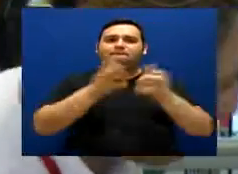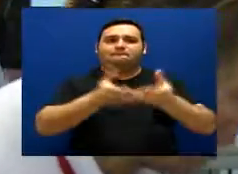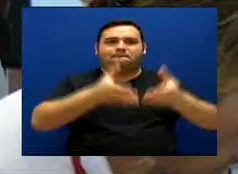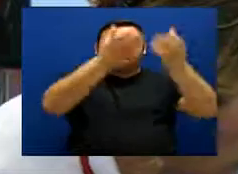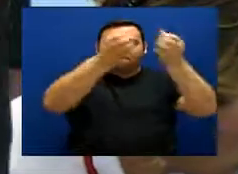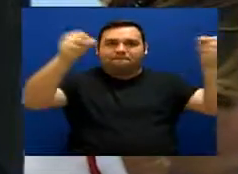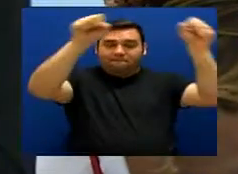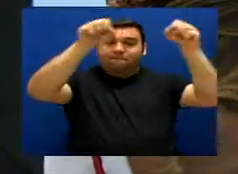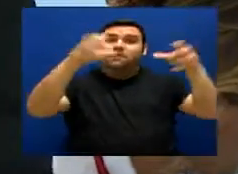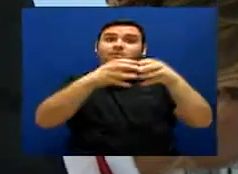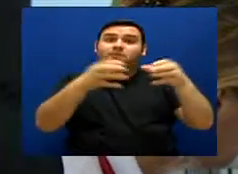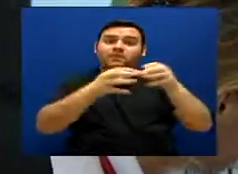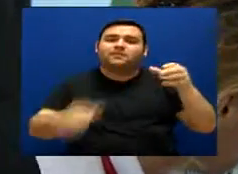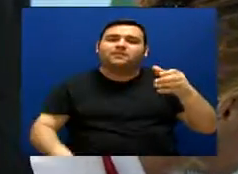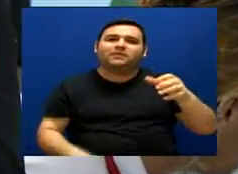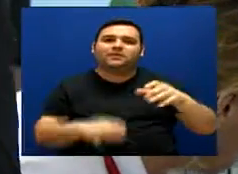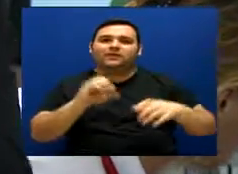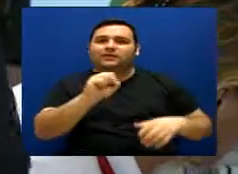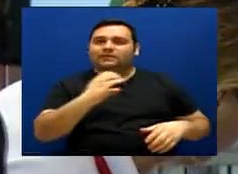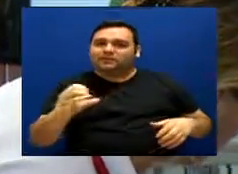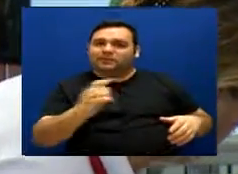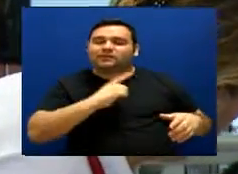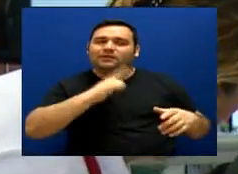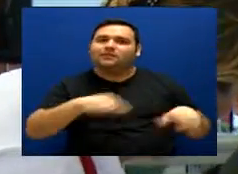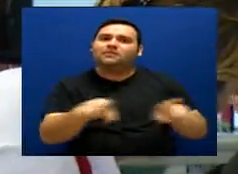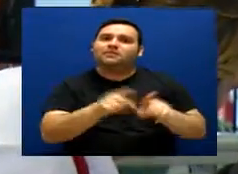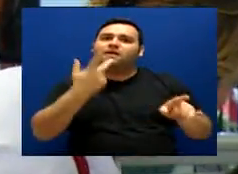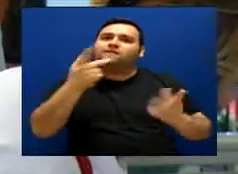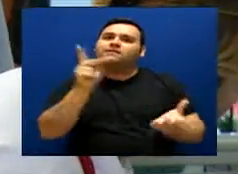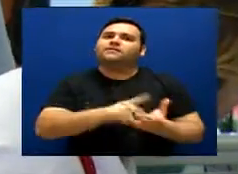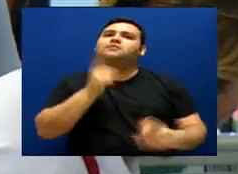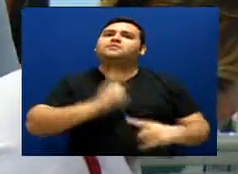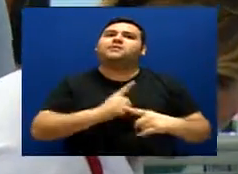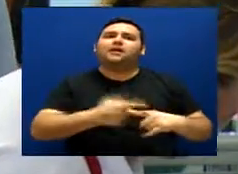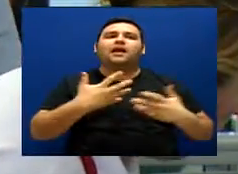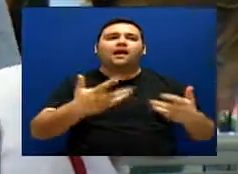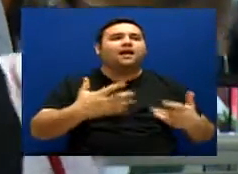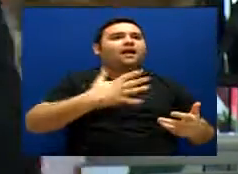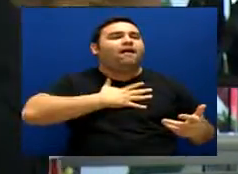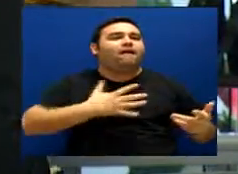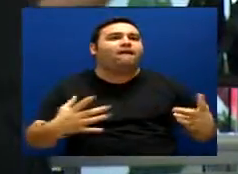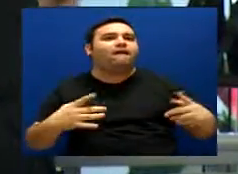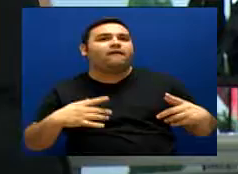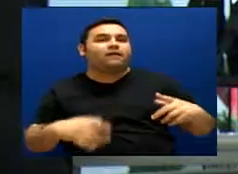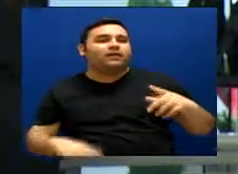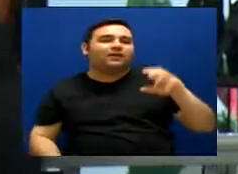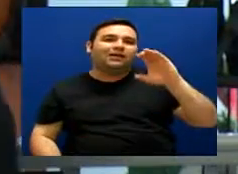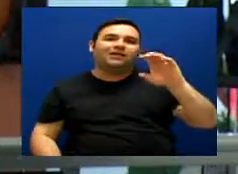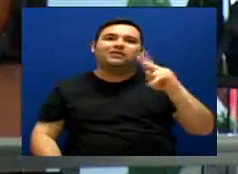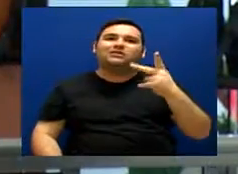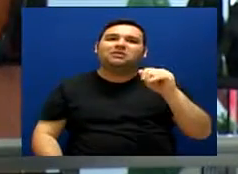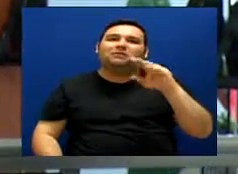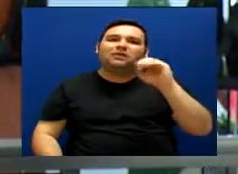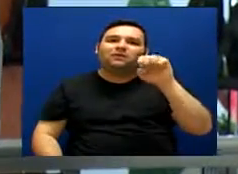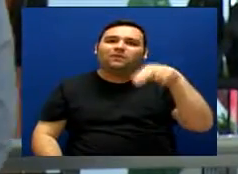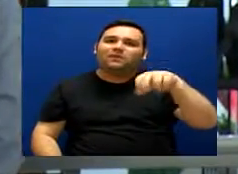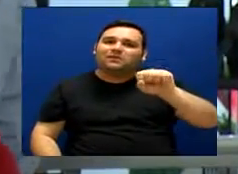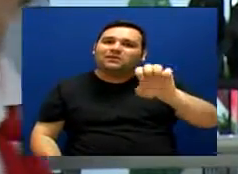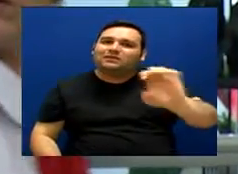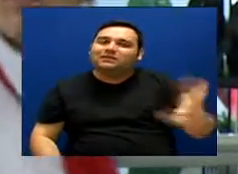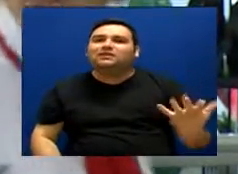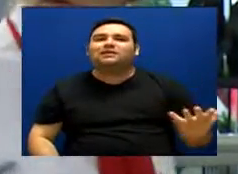São Caetano foi, é verdade, JP. Eu falo aqui porque a gente gosta de desafio. Chapecoense,